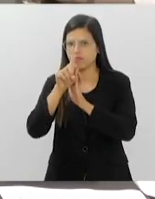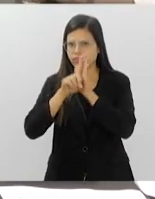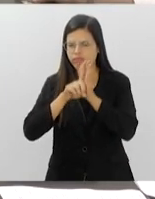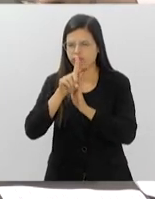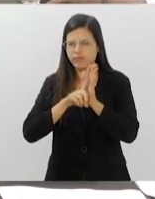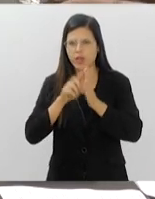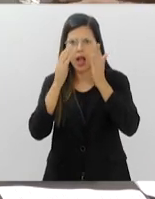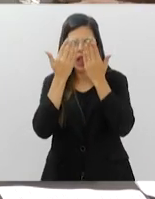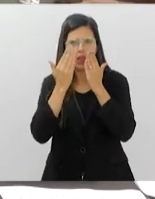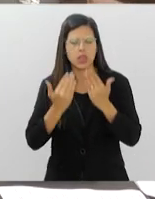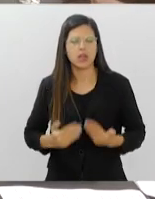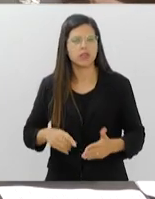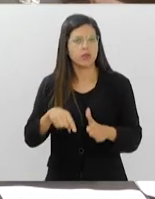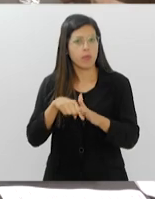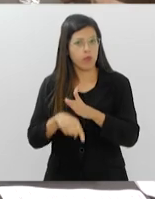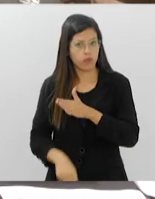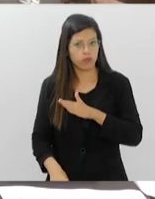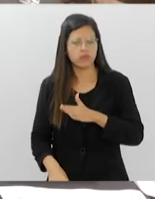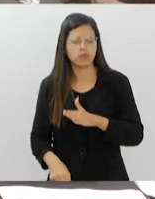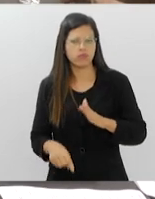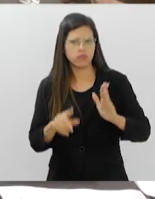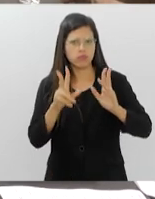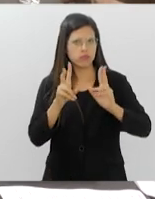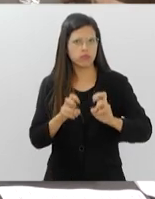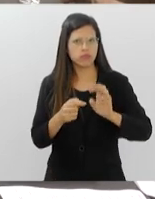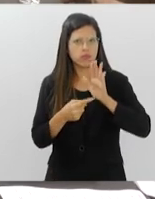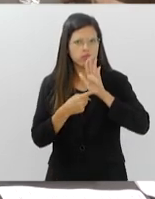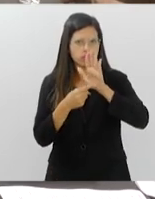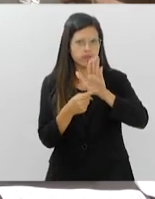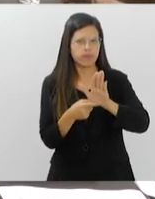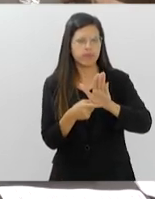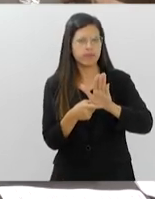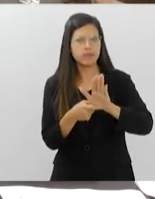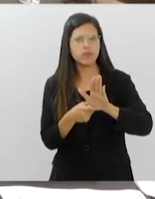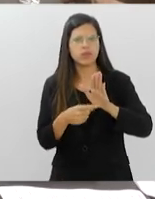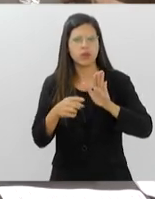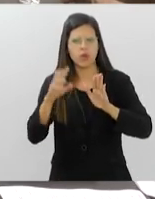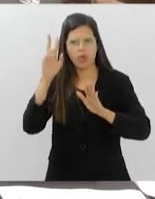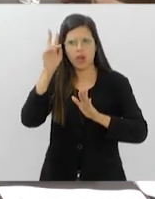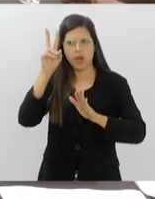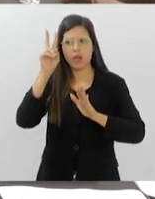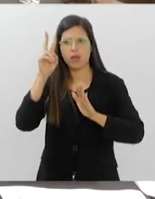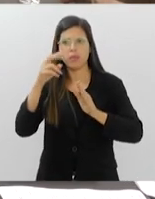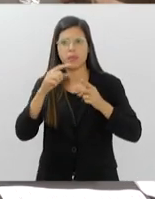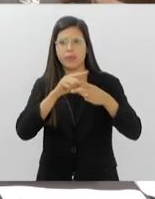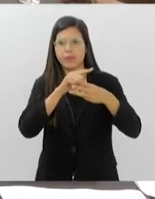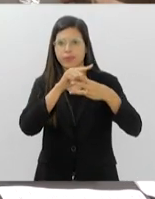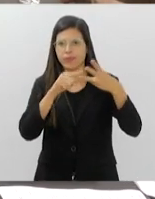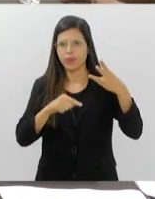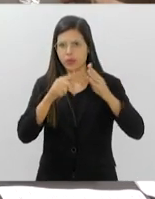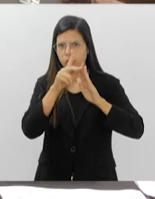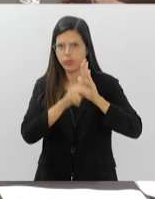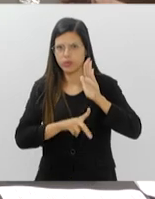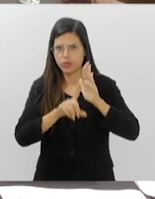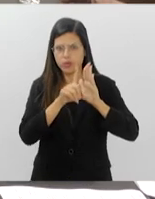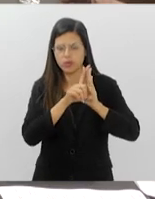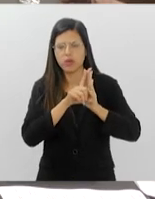e apresentou, salvo erro de memória, 3 projetos de leis